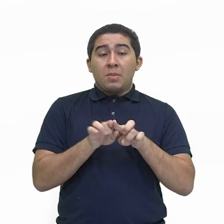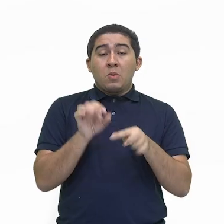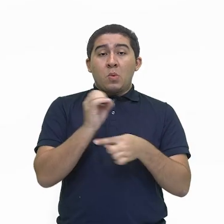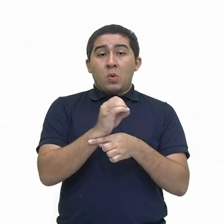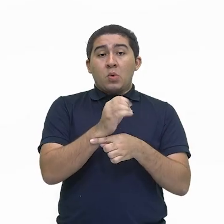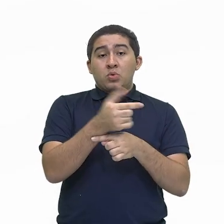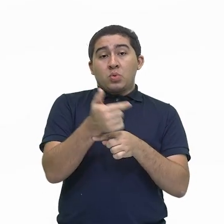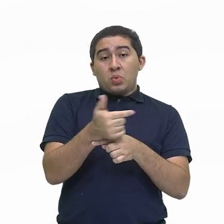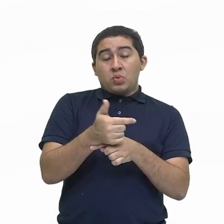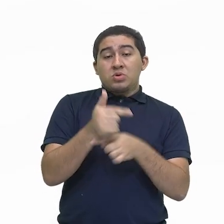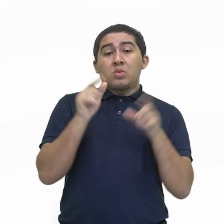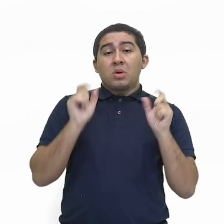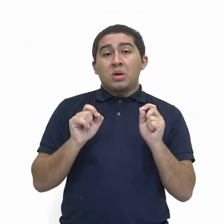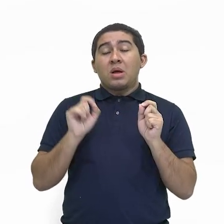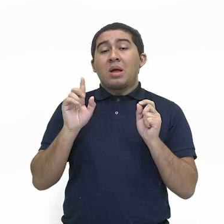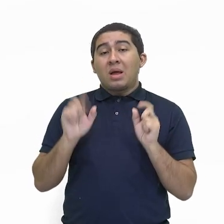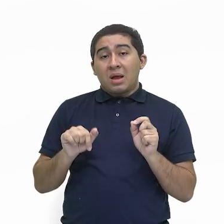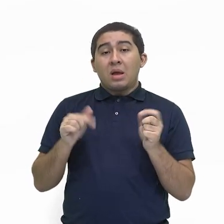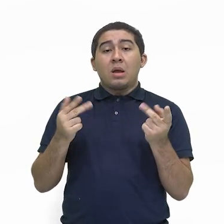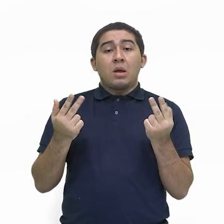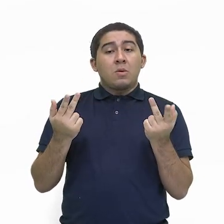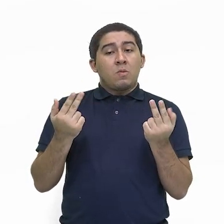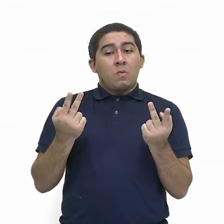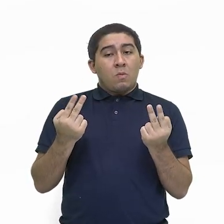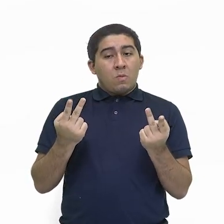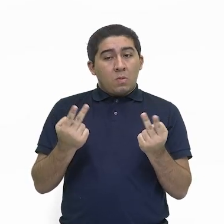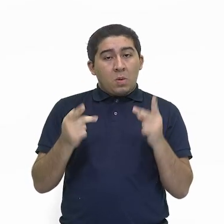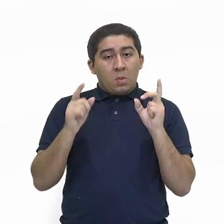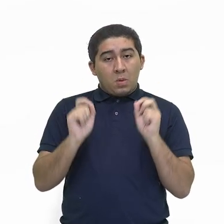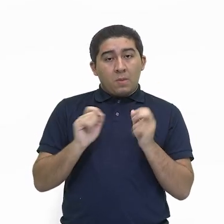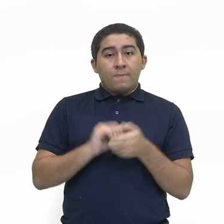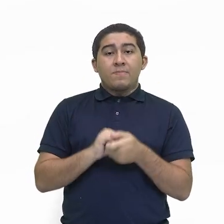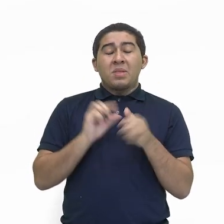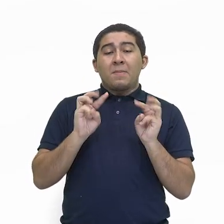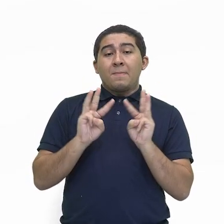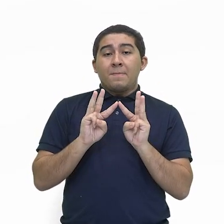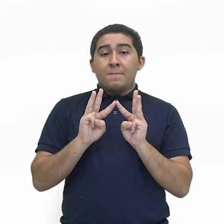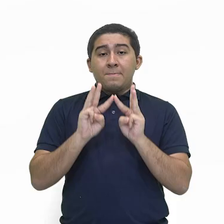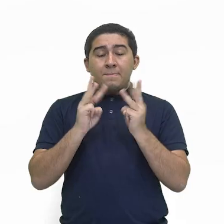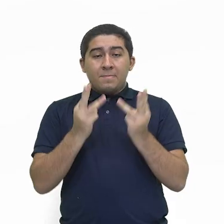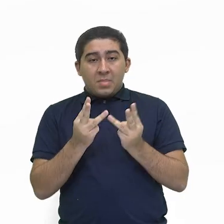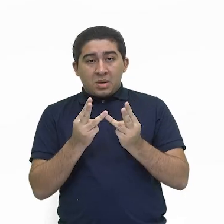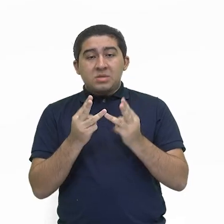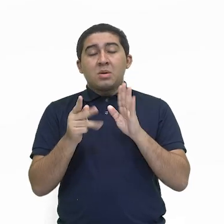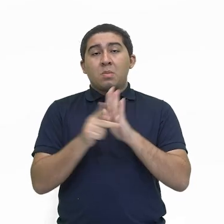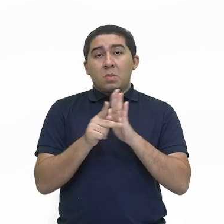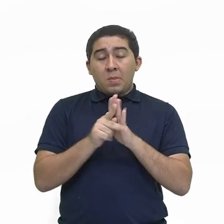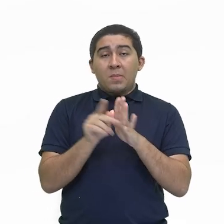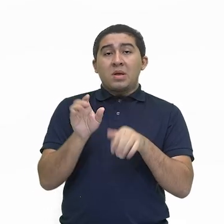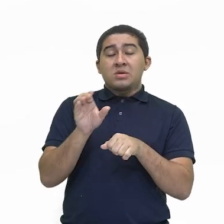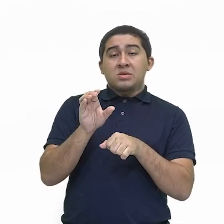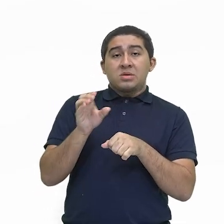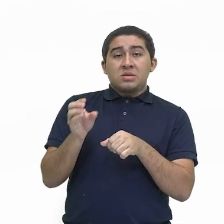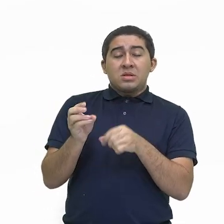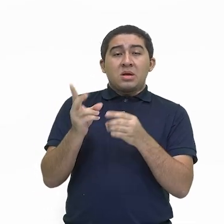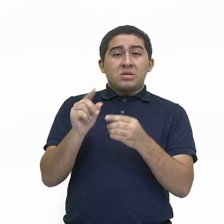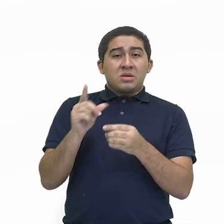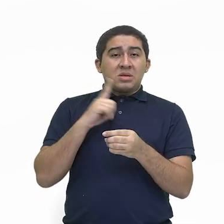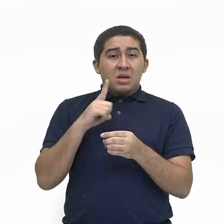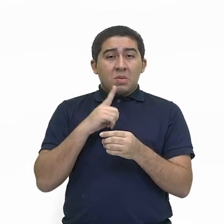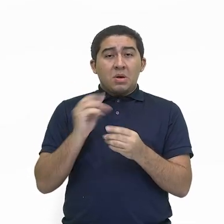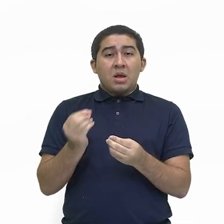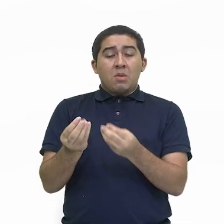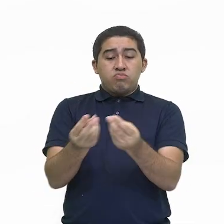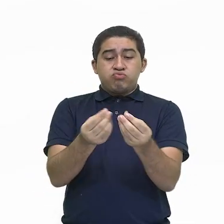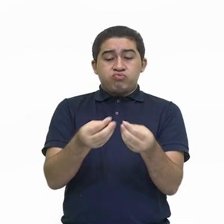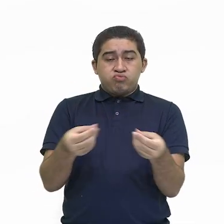oxigênio, ela vai ser igual à massa das cinzas, do dióxido